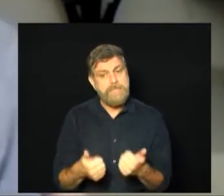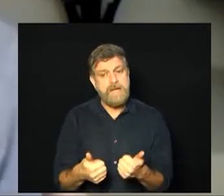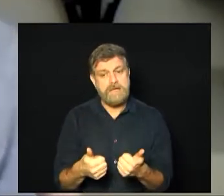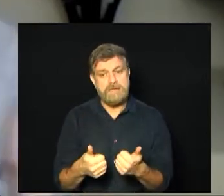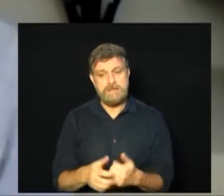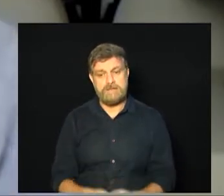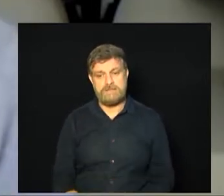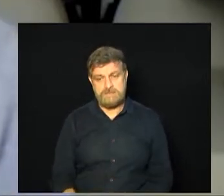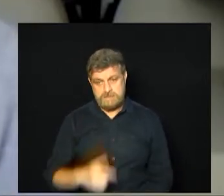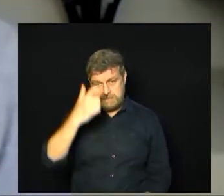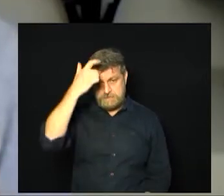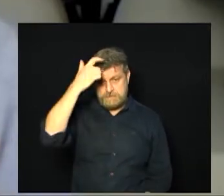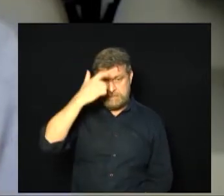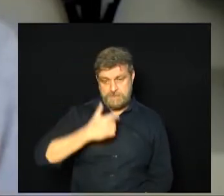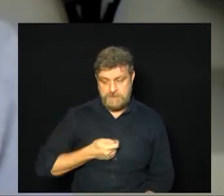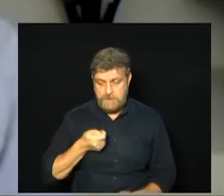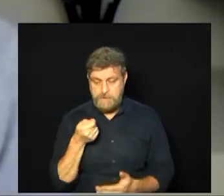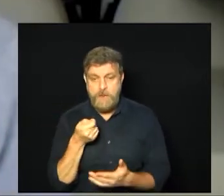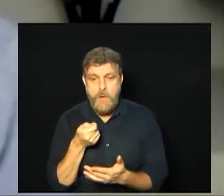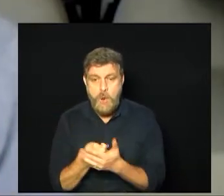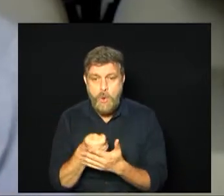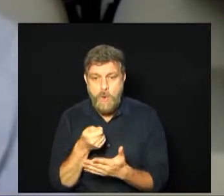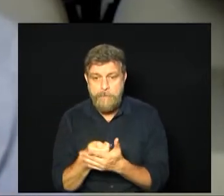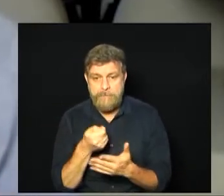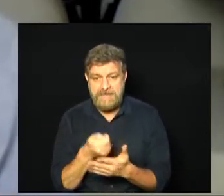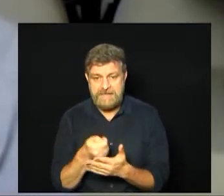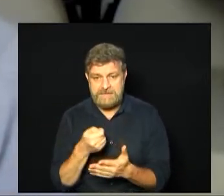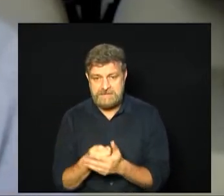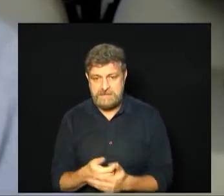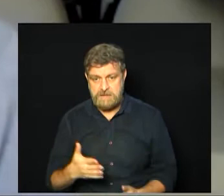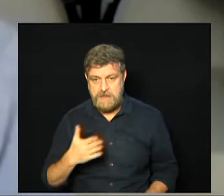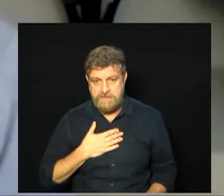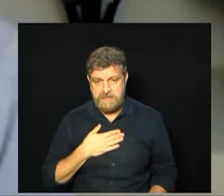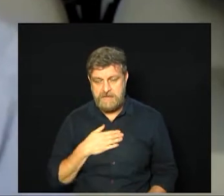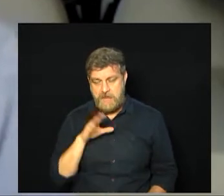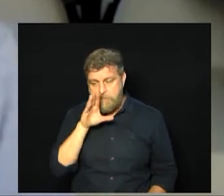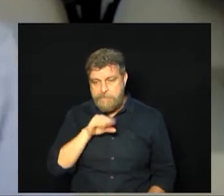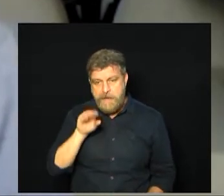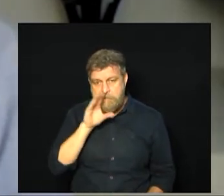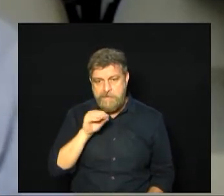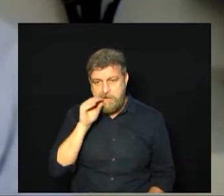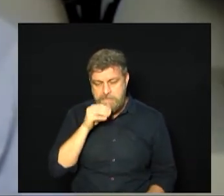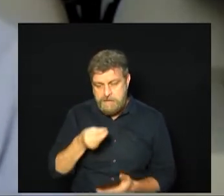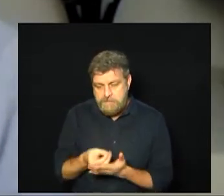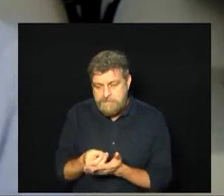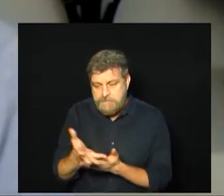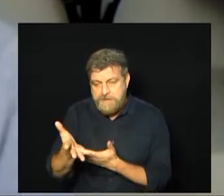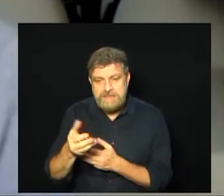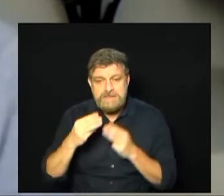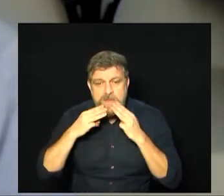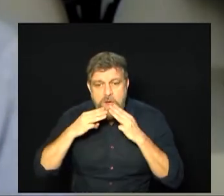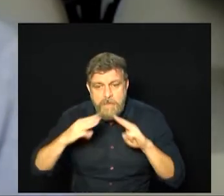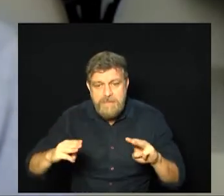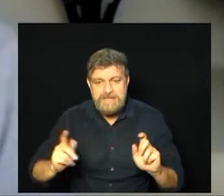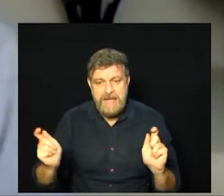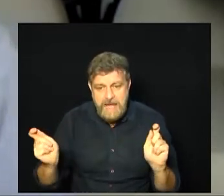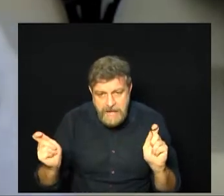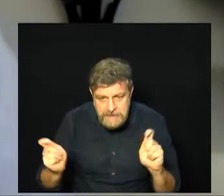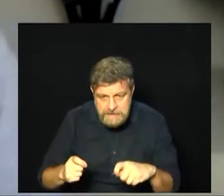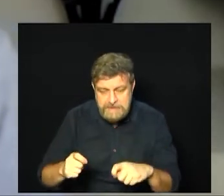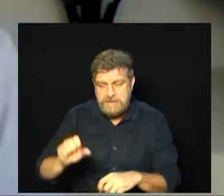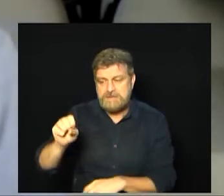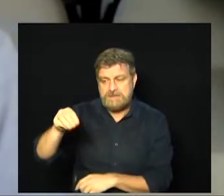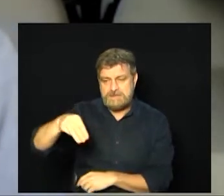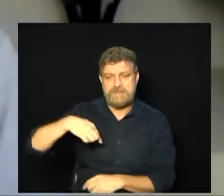tenho uma meio que obrigação de, através das minhas palavras, passar essa mensagem ao mundo. É possível a